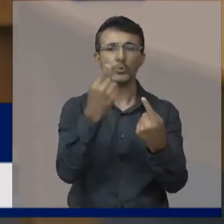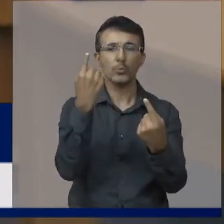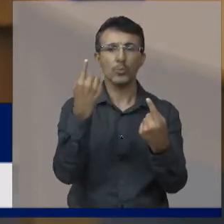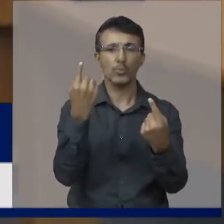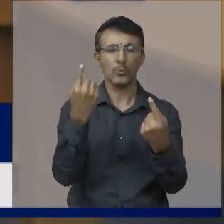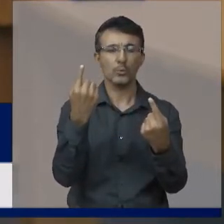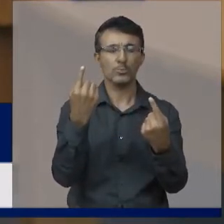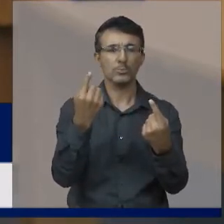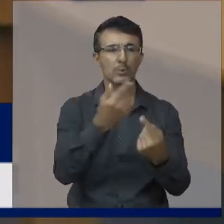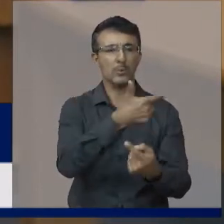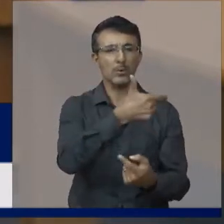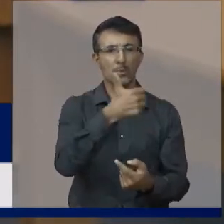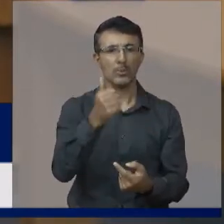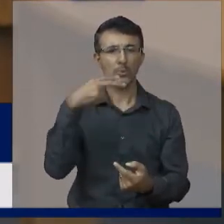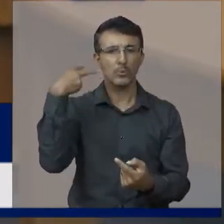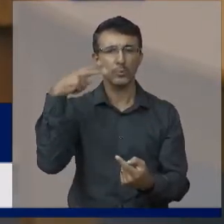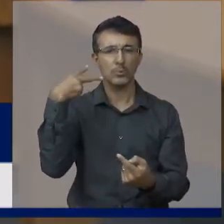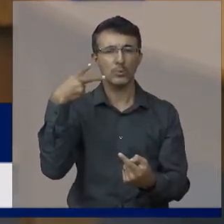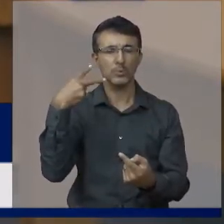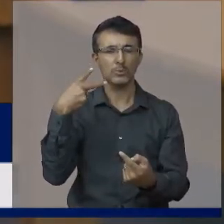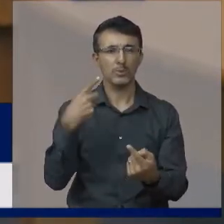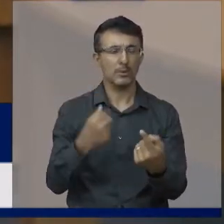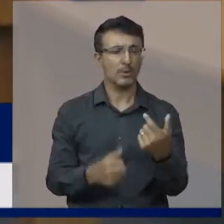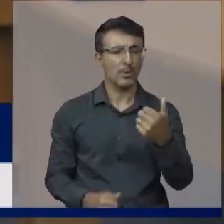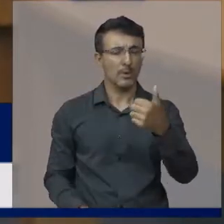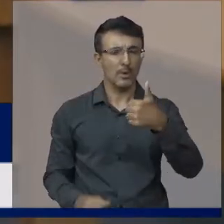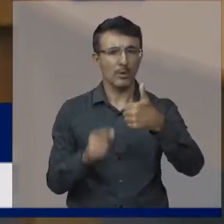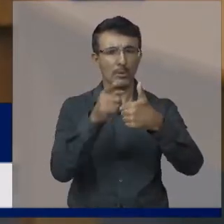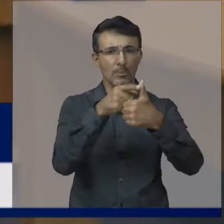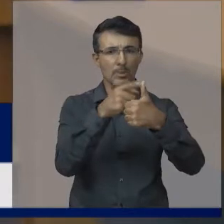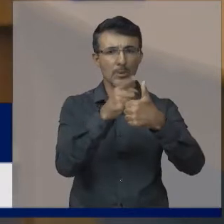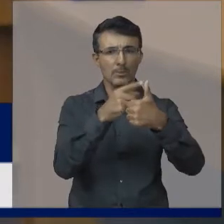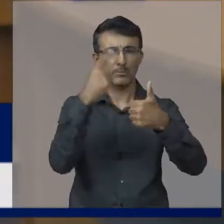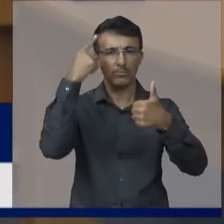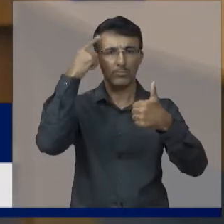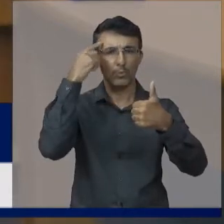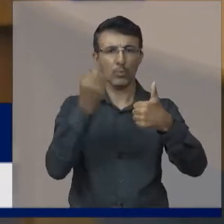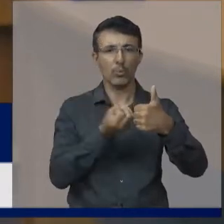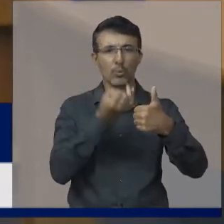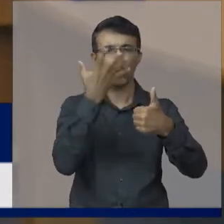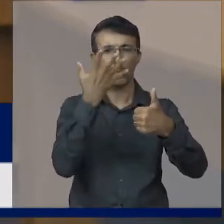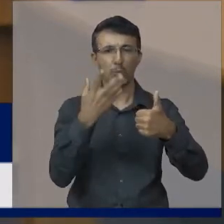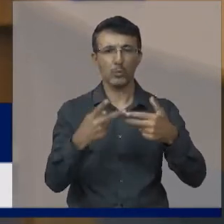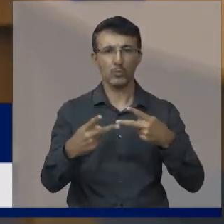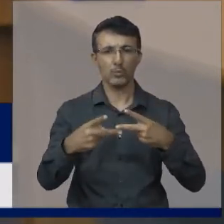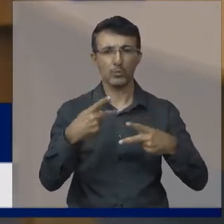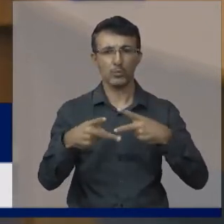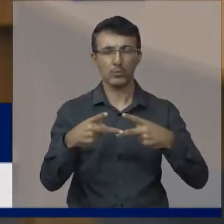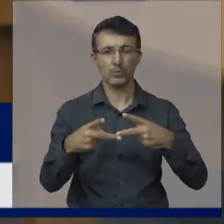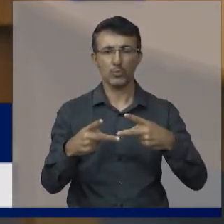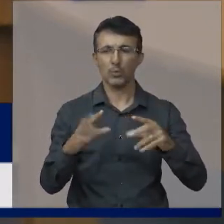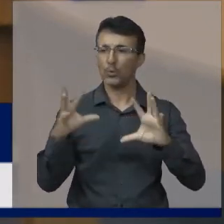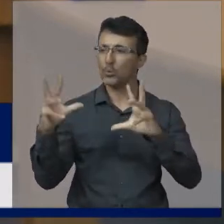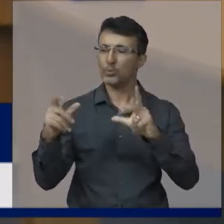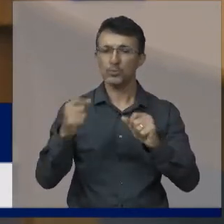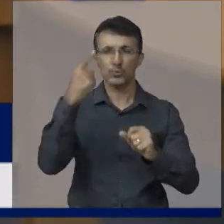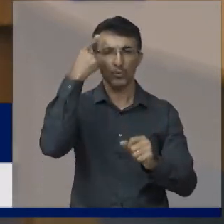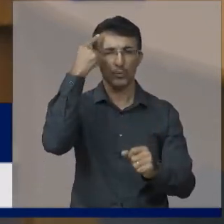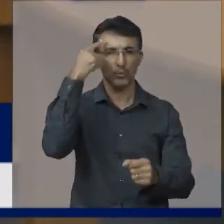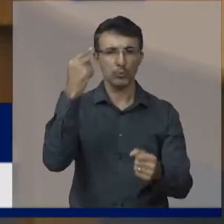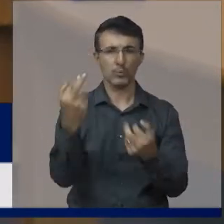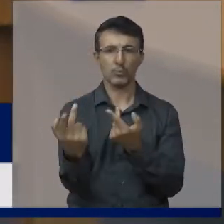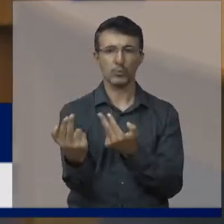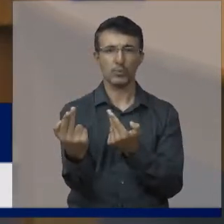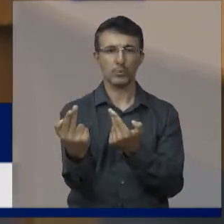vereadores. Primeiramente, pensar no bem da nossa cidade. Todos aqui pensam iguais. Pensar o bem para a